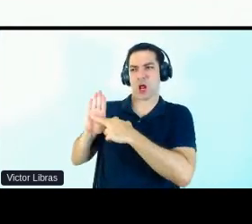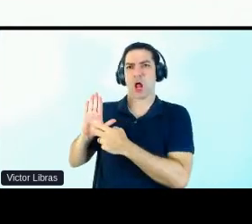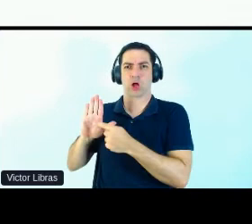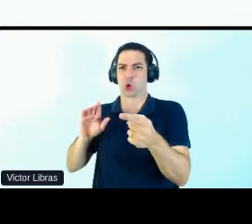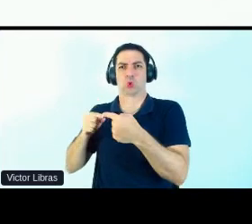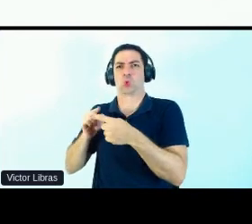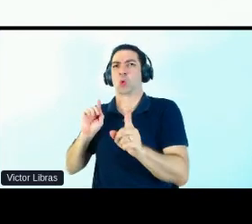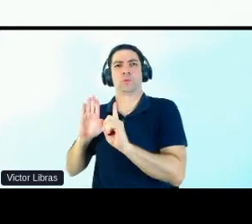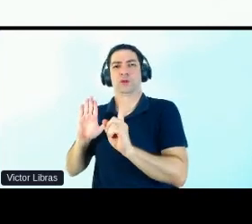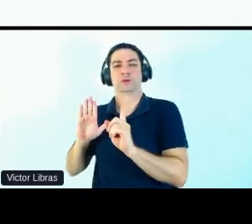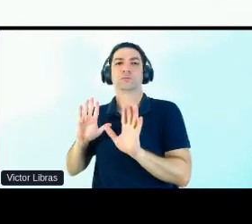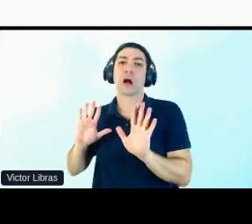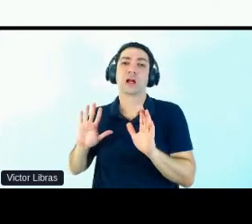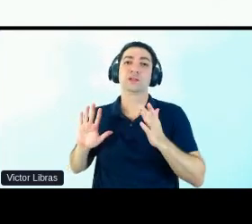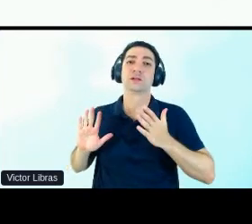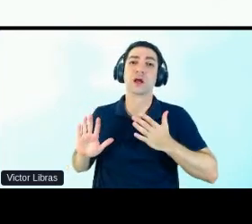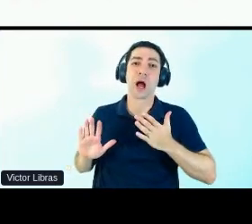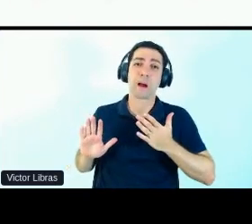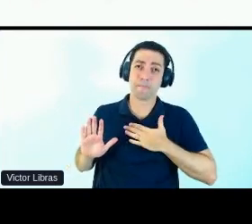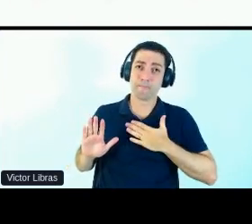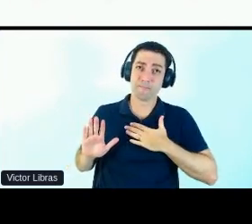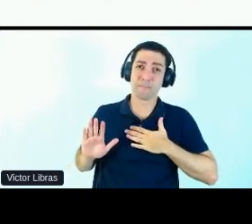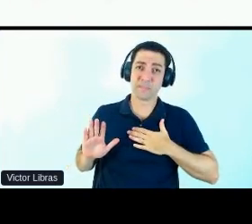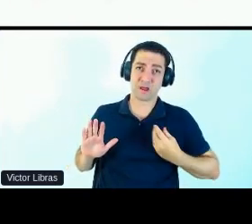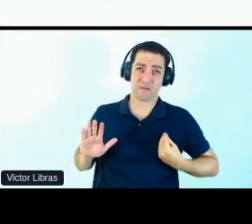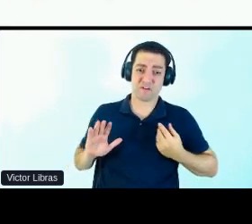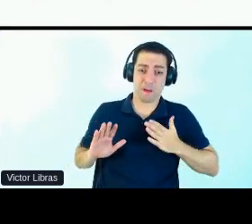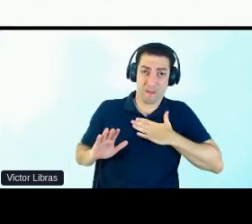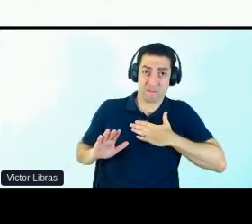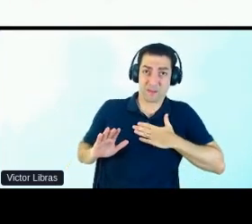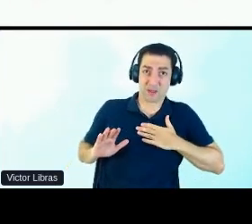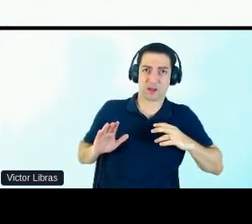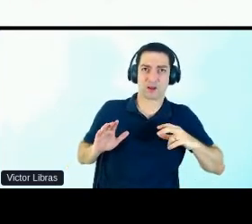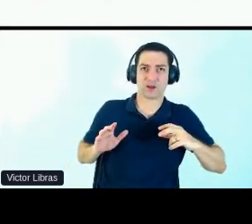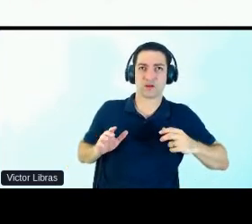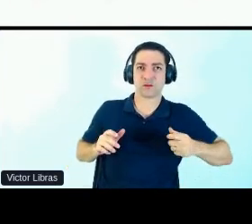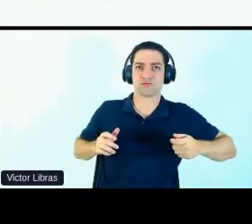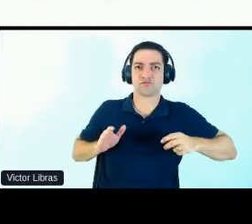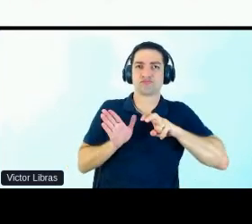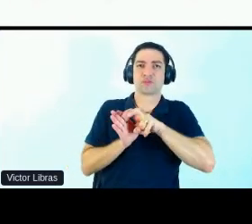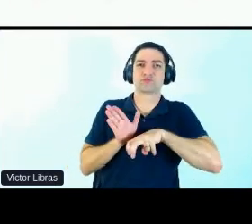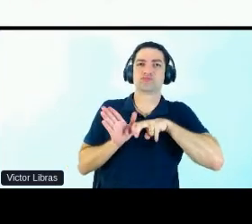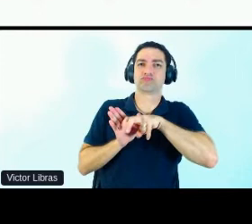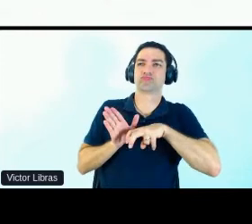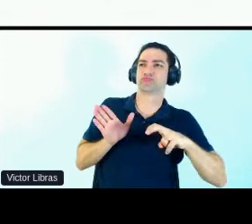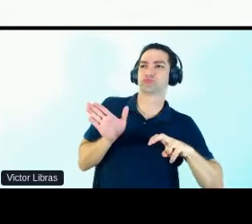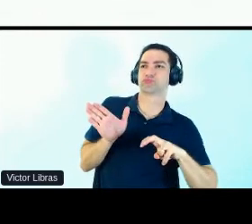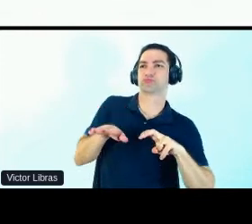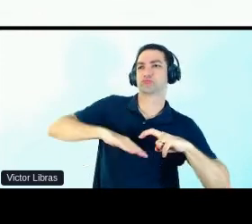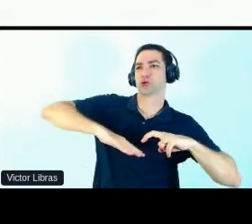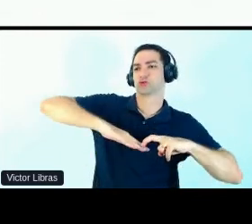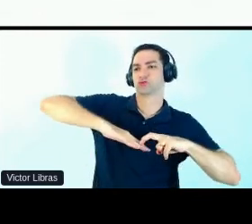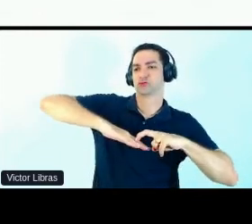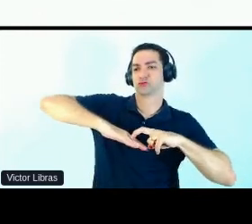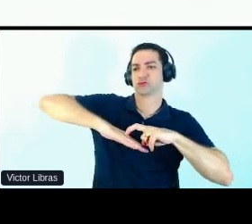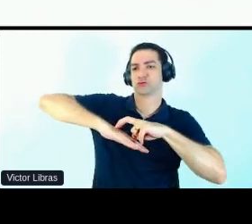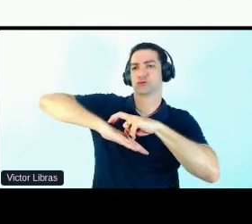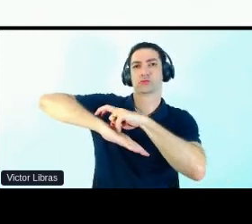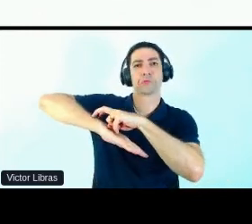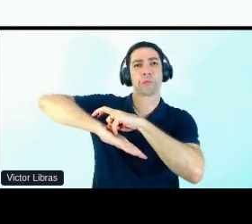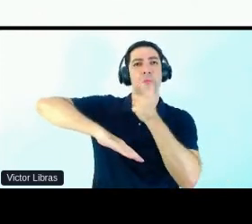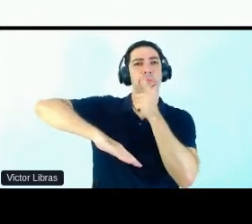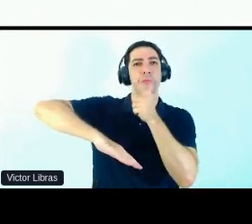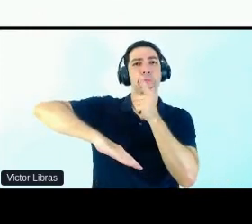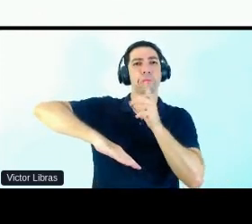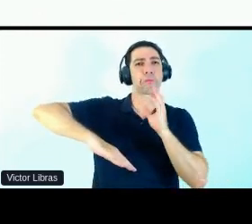será que a gente pode falar acessível? O que é acessível para o outro, né? Mais ou menos como eu falar,